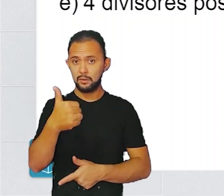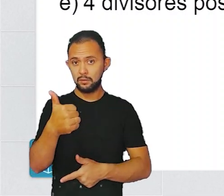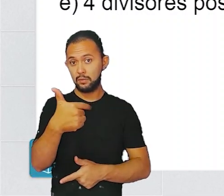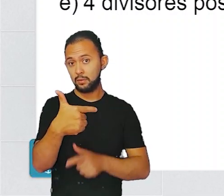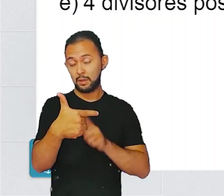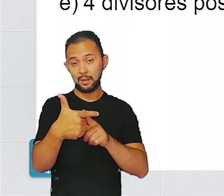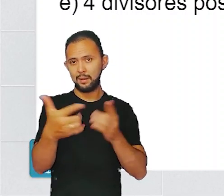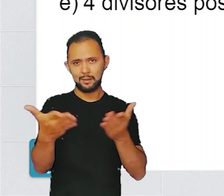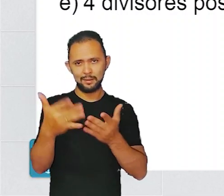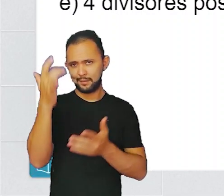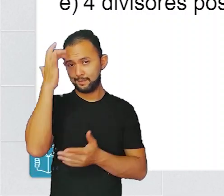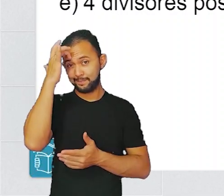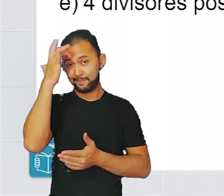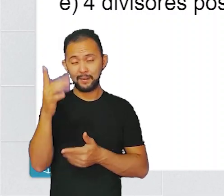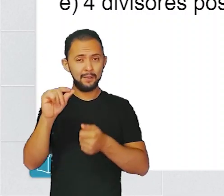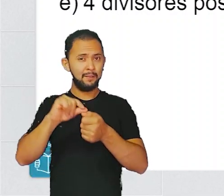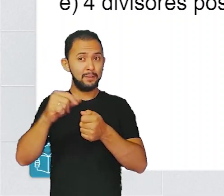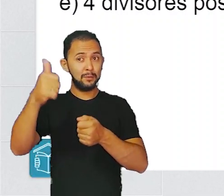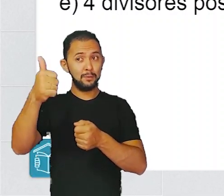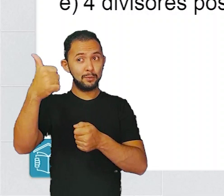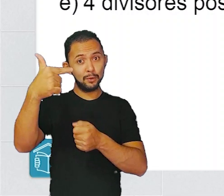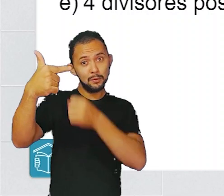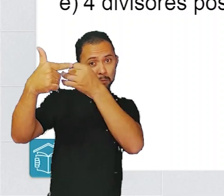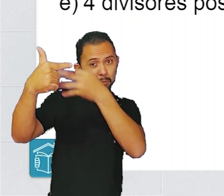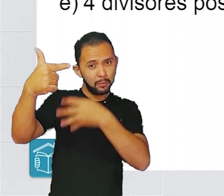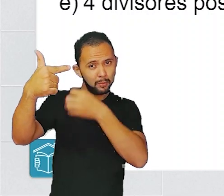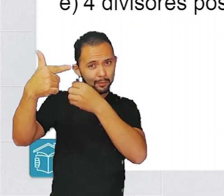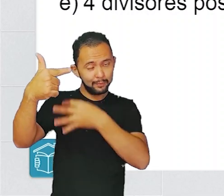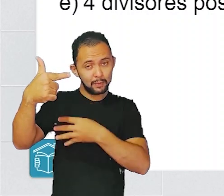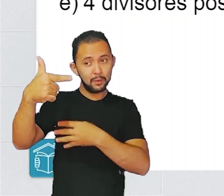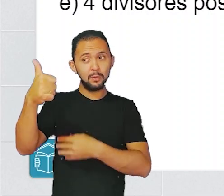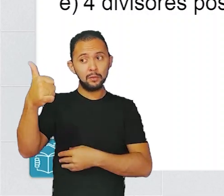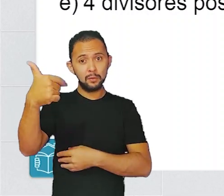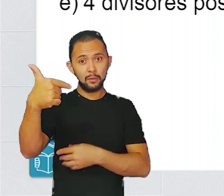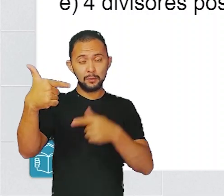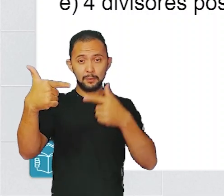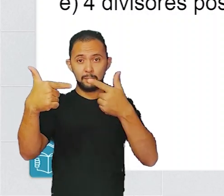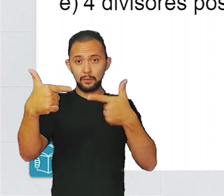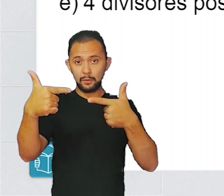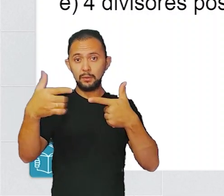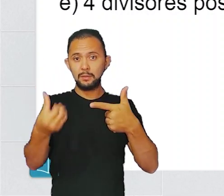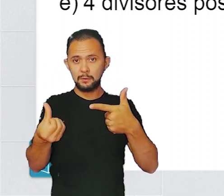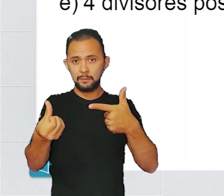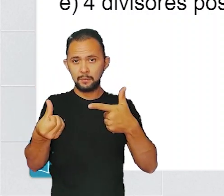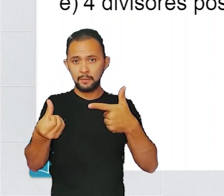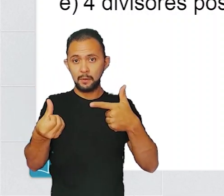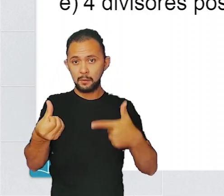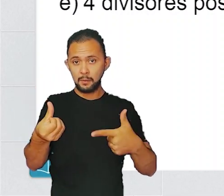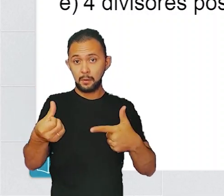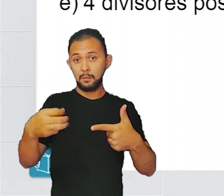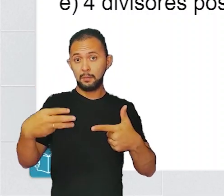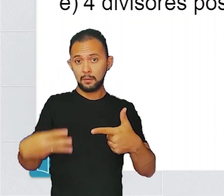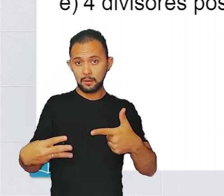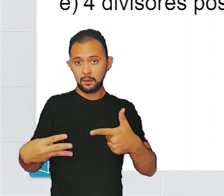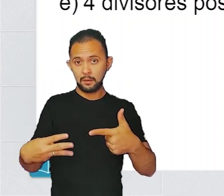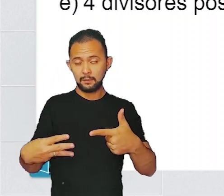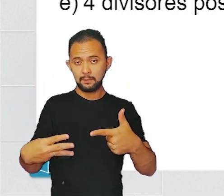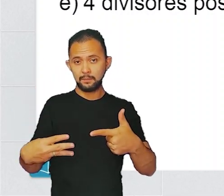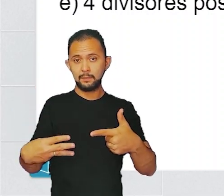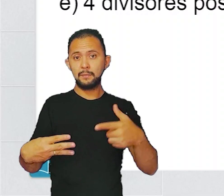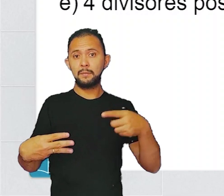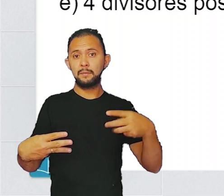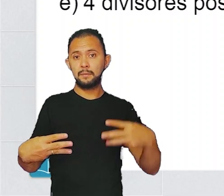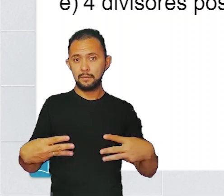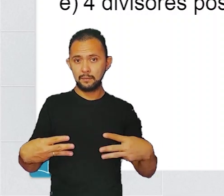ficou fácil. Vamos fatorar. Então, ó, 12 dividido por 2, 6. 6 dividido por 2,